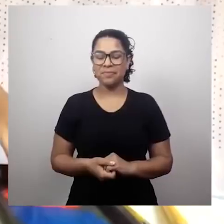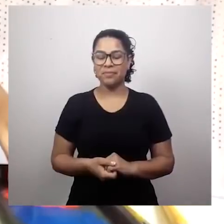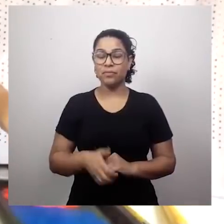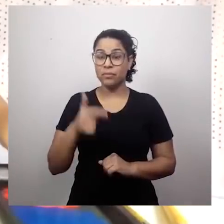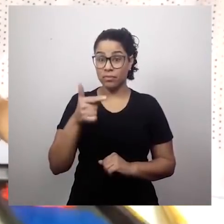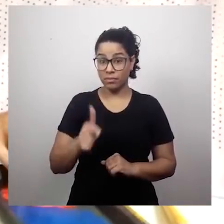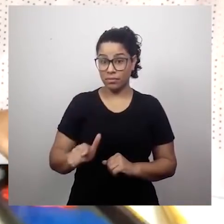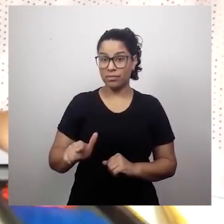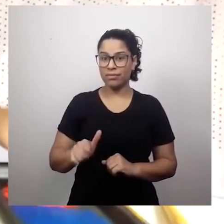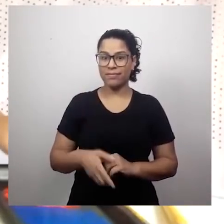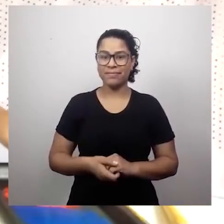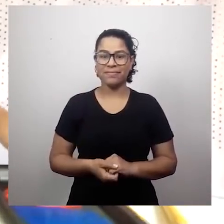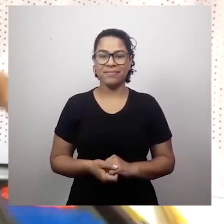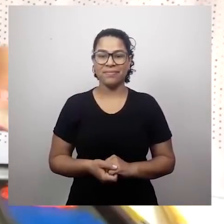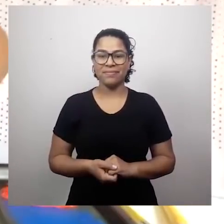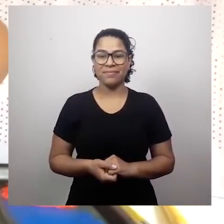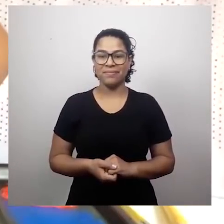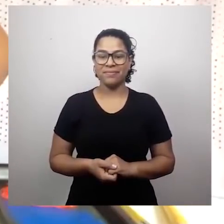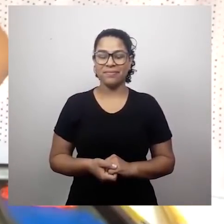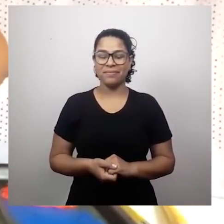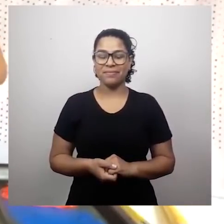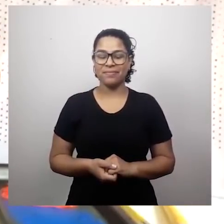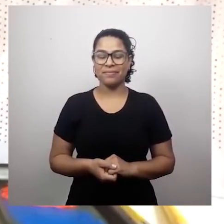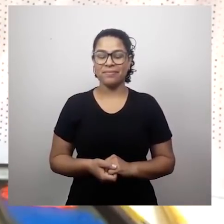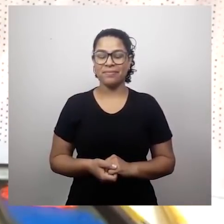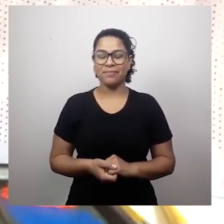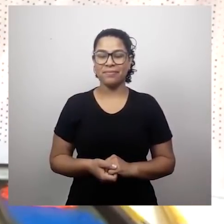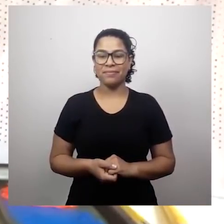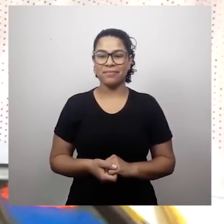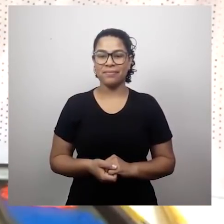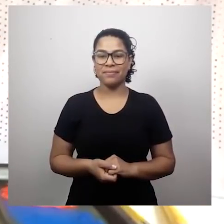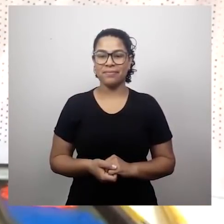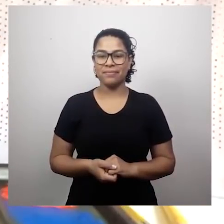E novamente.